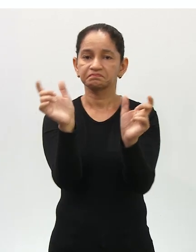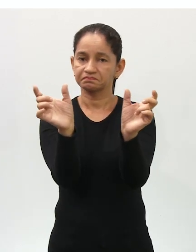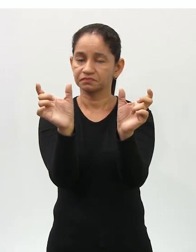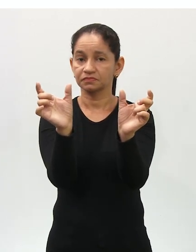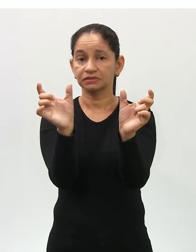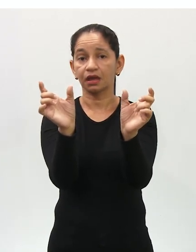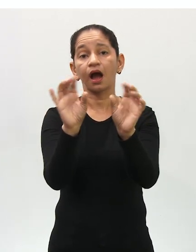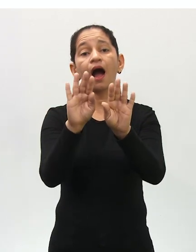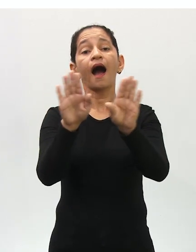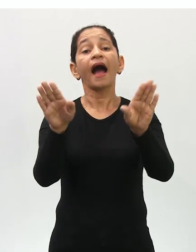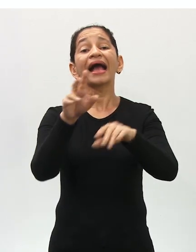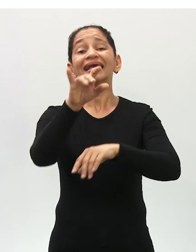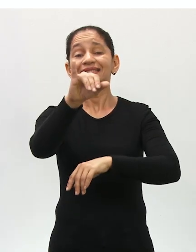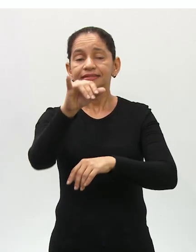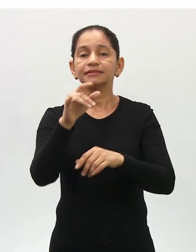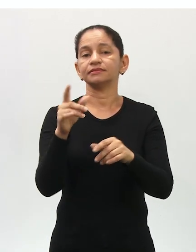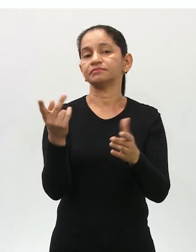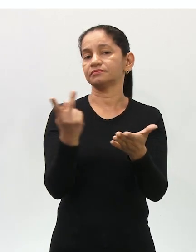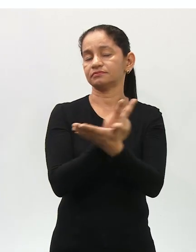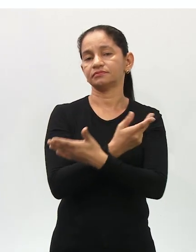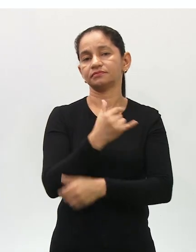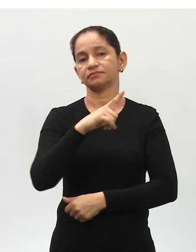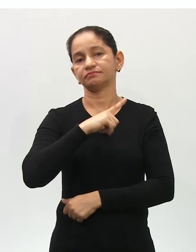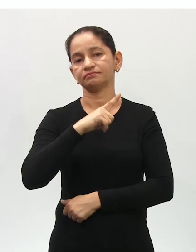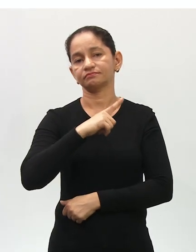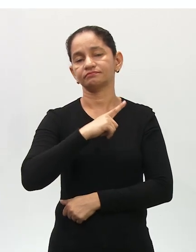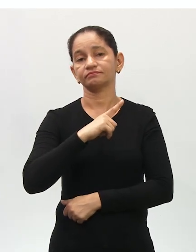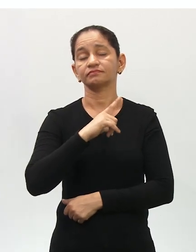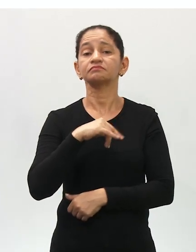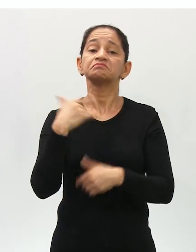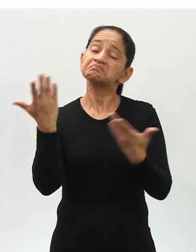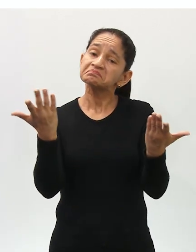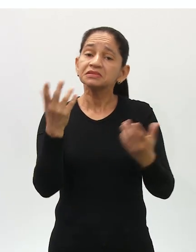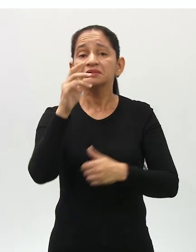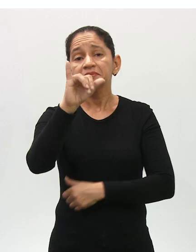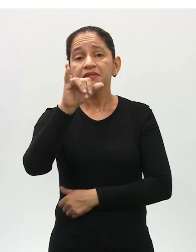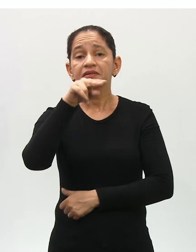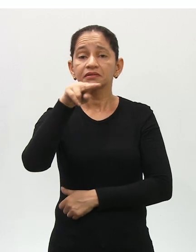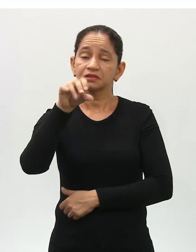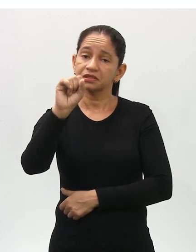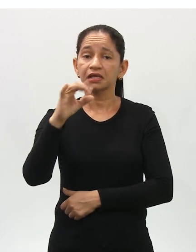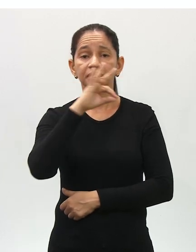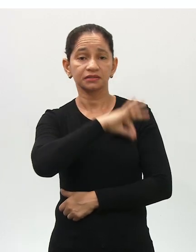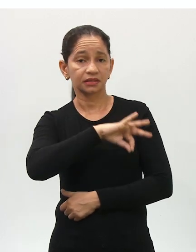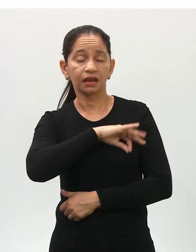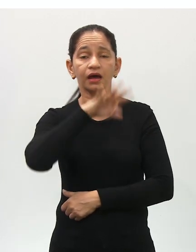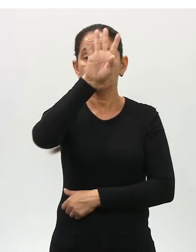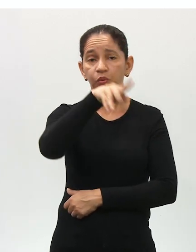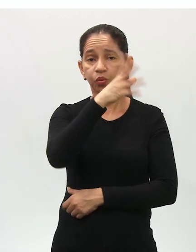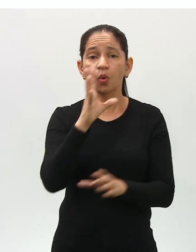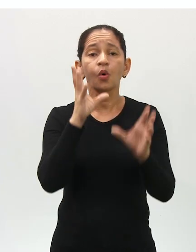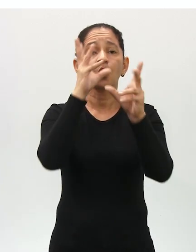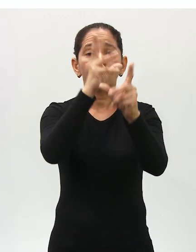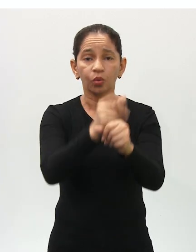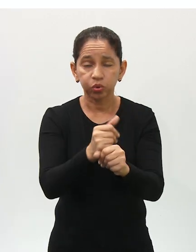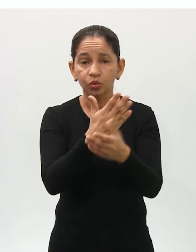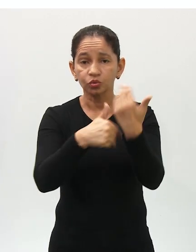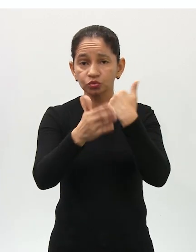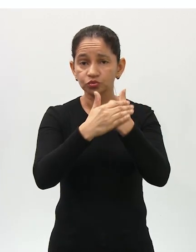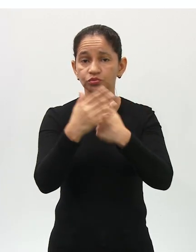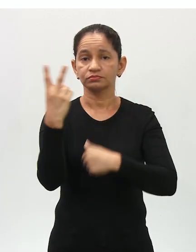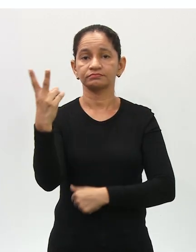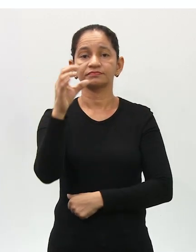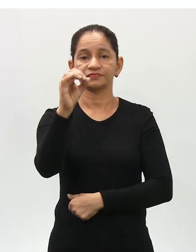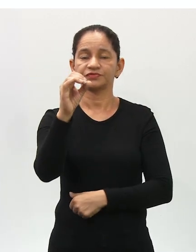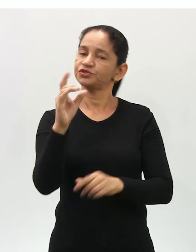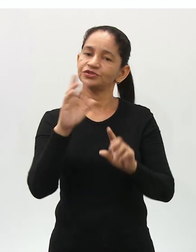foi uma receita obtida por meio da nossa previdência social, da nossa folha de pagamento, então ela vai ter